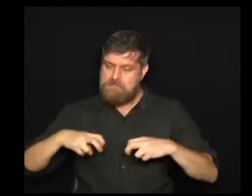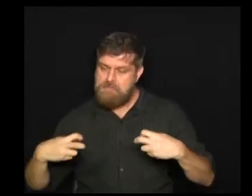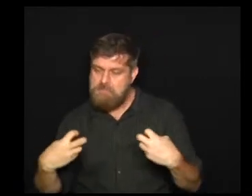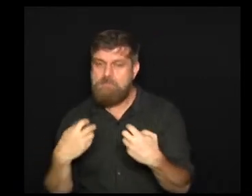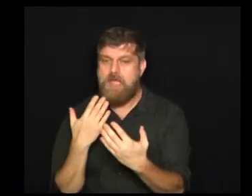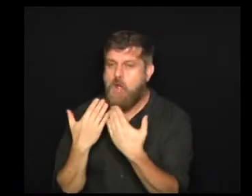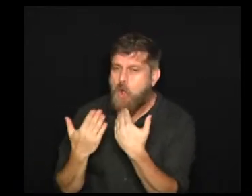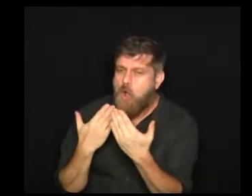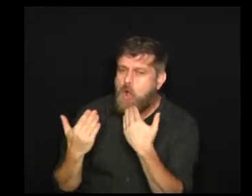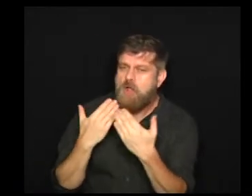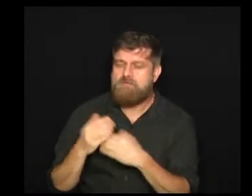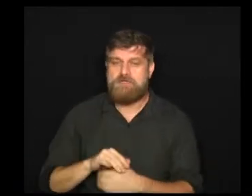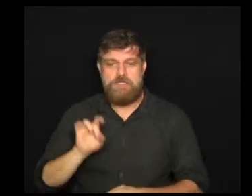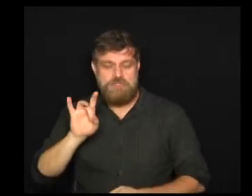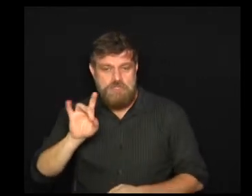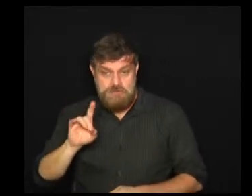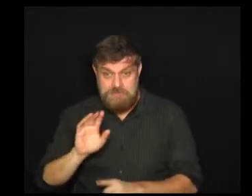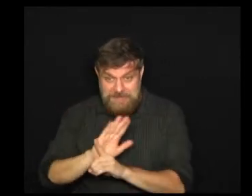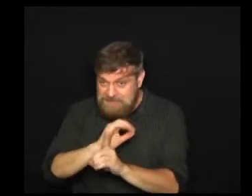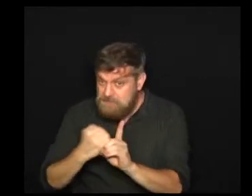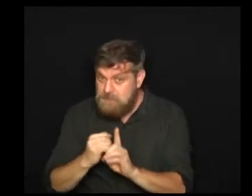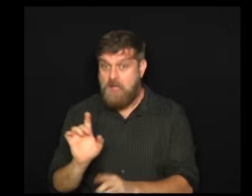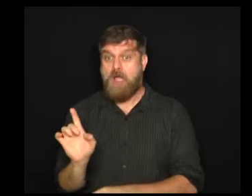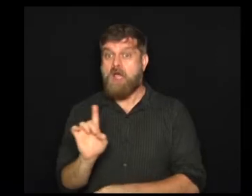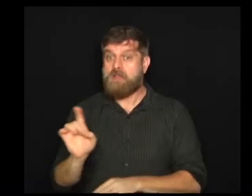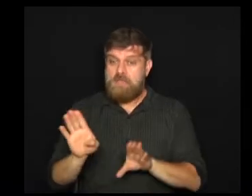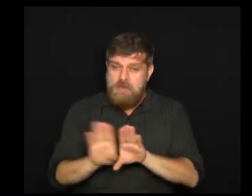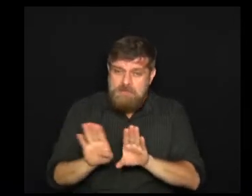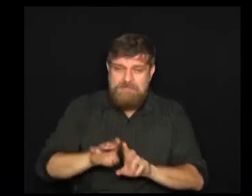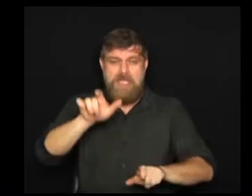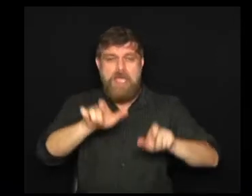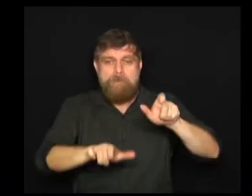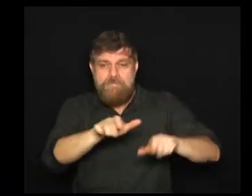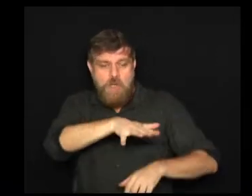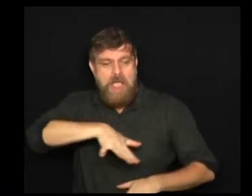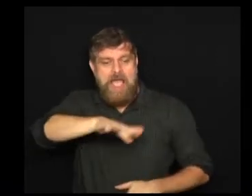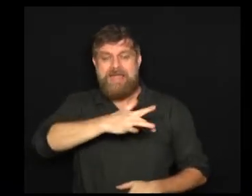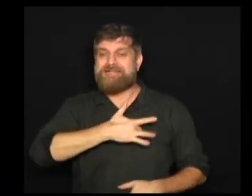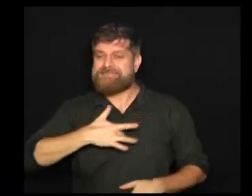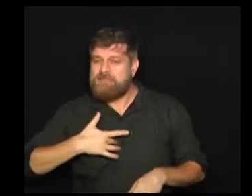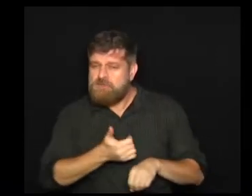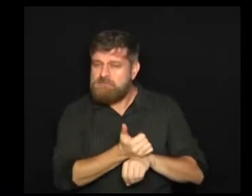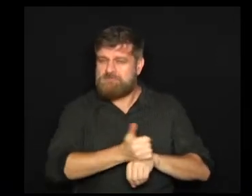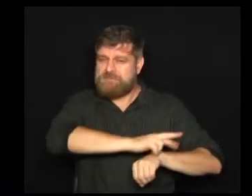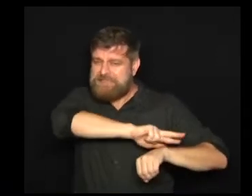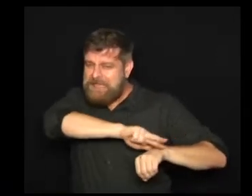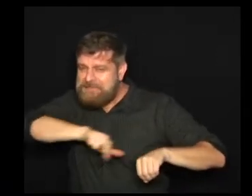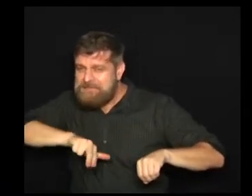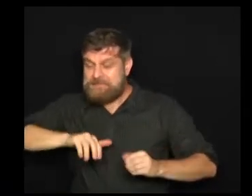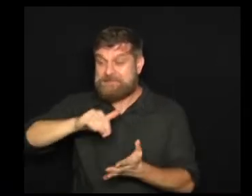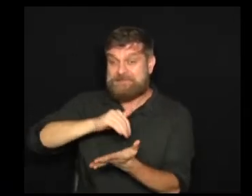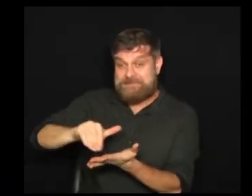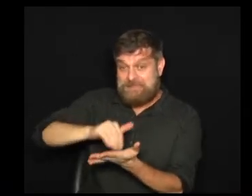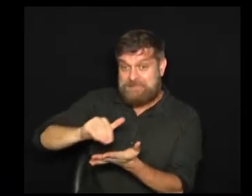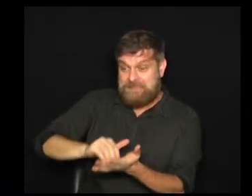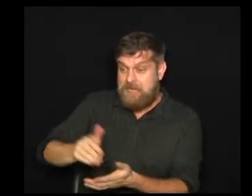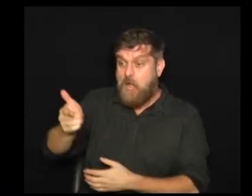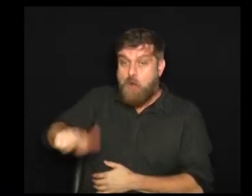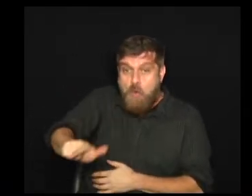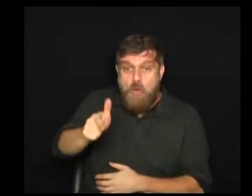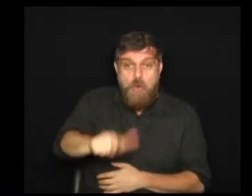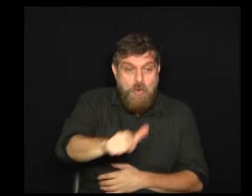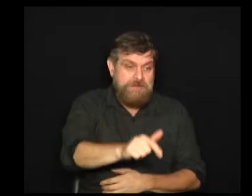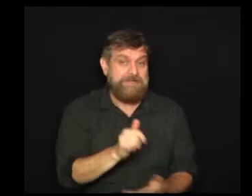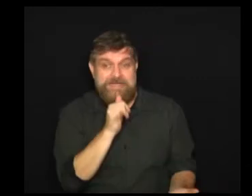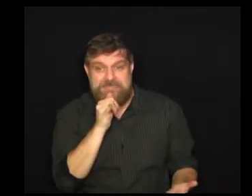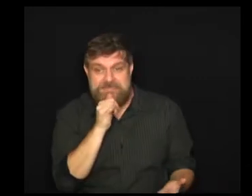só os assistentes sociais, mas também o pessoal da área da saúde, o pessoal de outras secretarias, às vezes tem